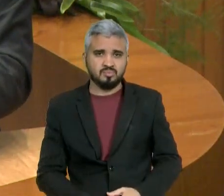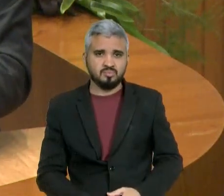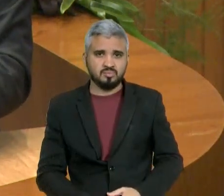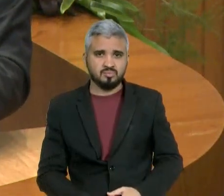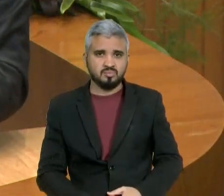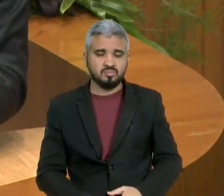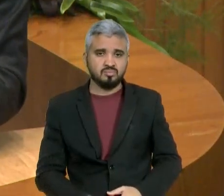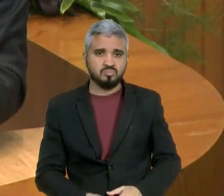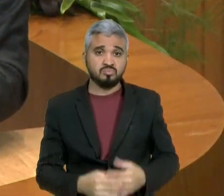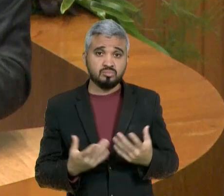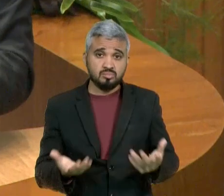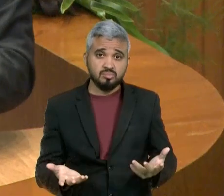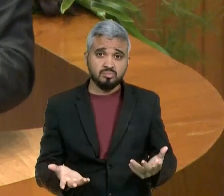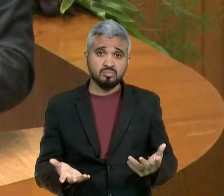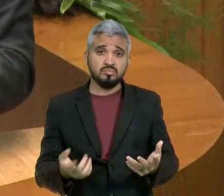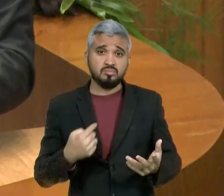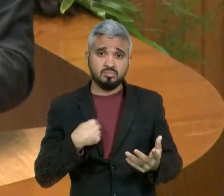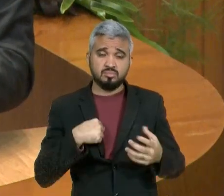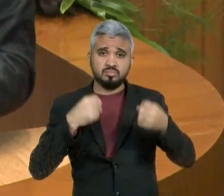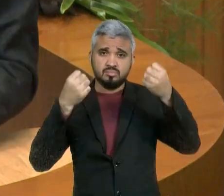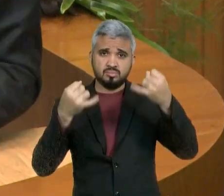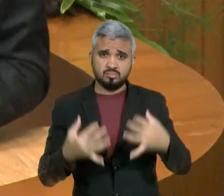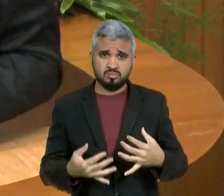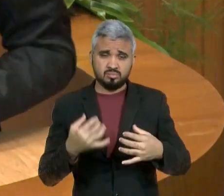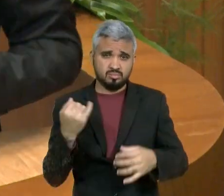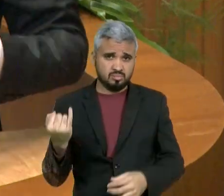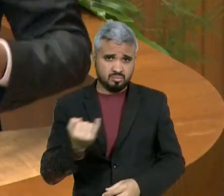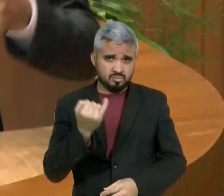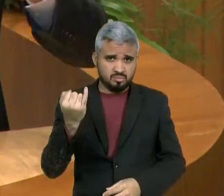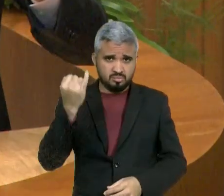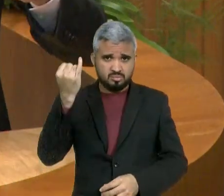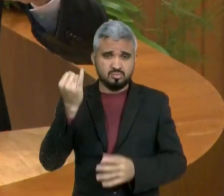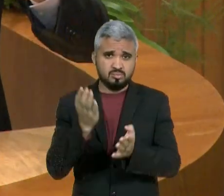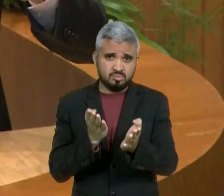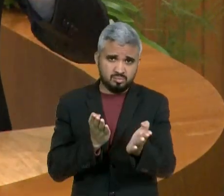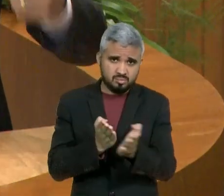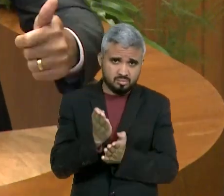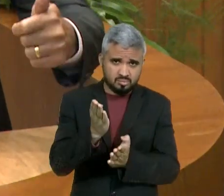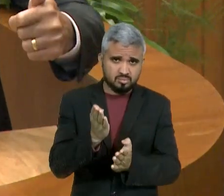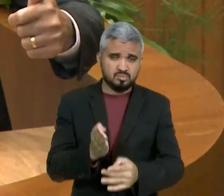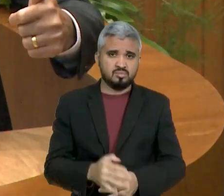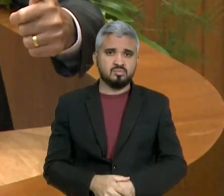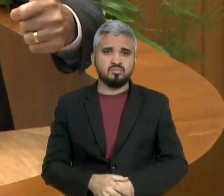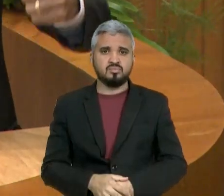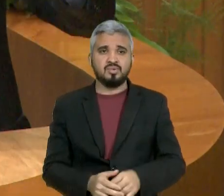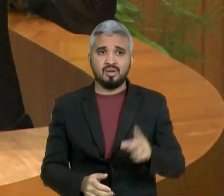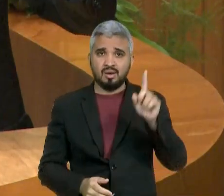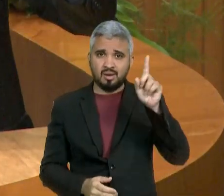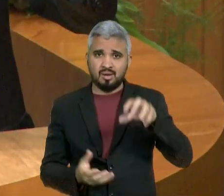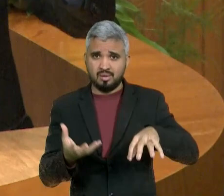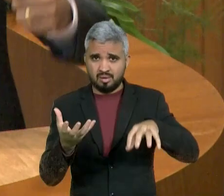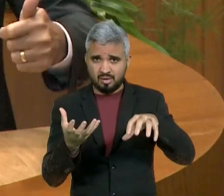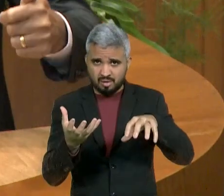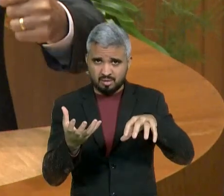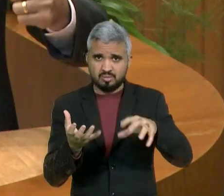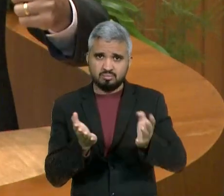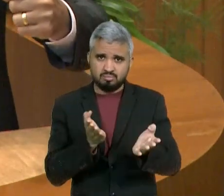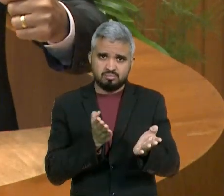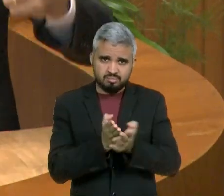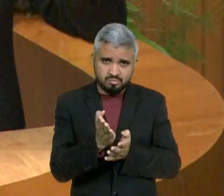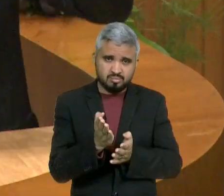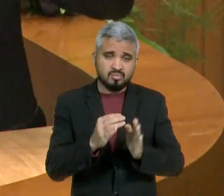desta aprovação na Câmara dos Deputados, porque é um programa que já passa agora a